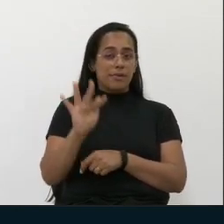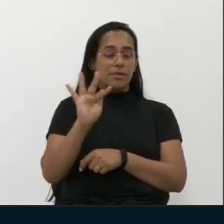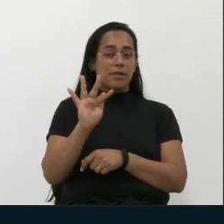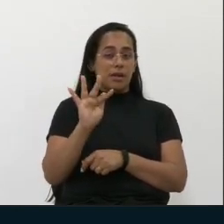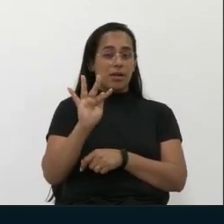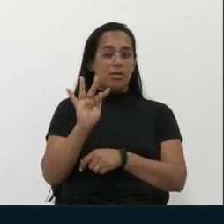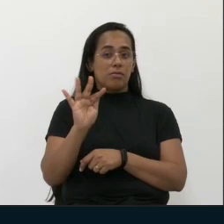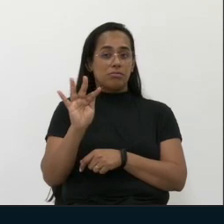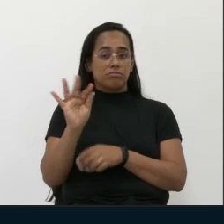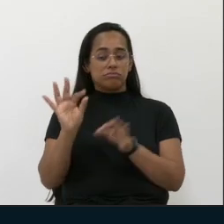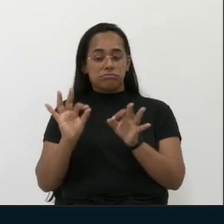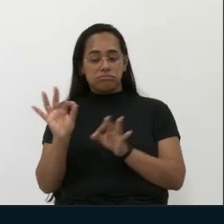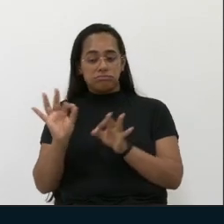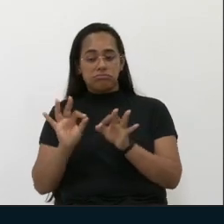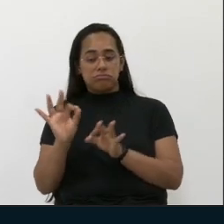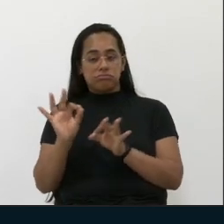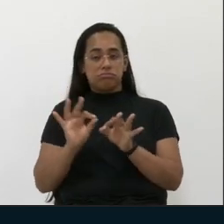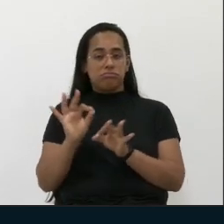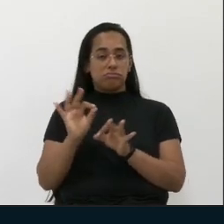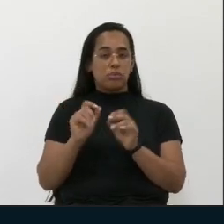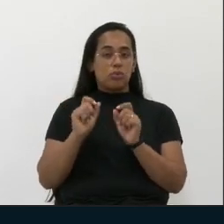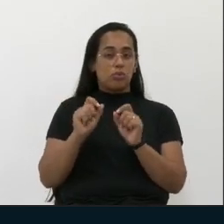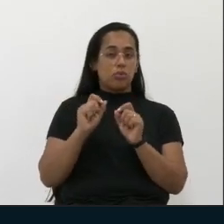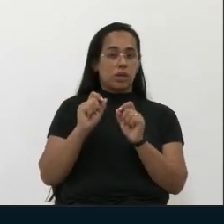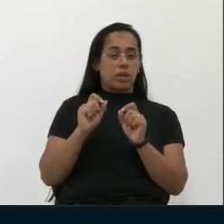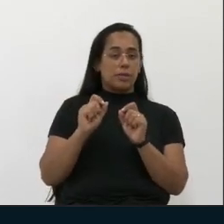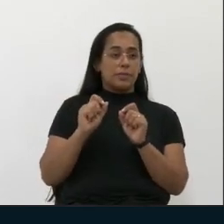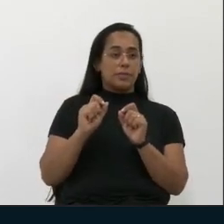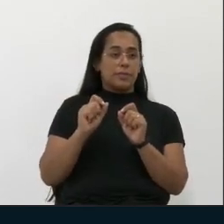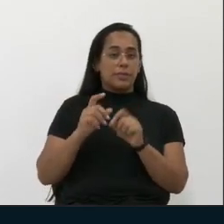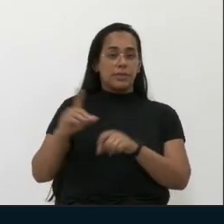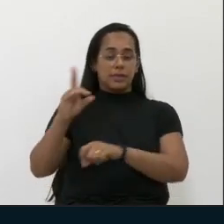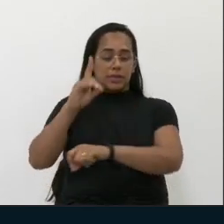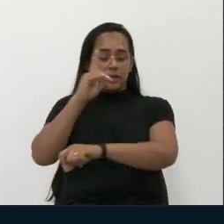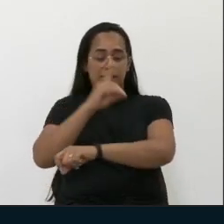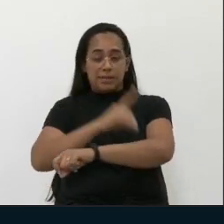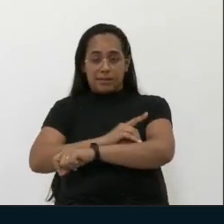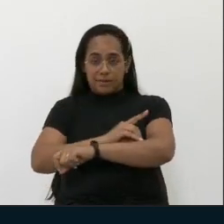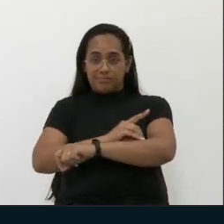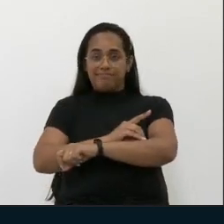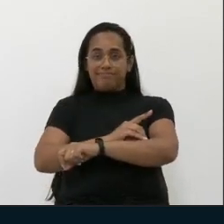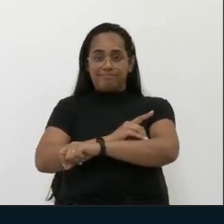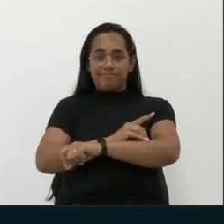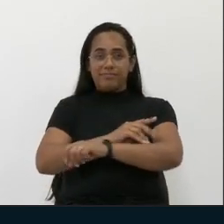de semana nós perdemos a mãe de 3 autistas.